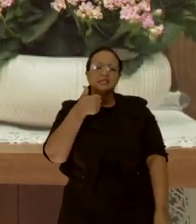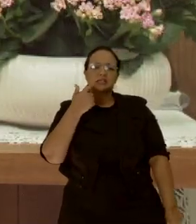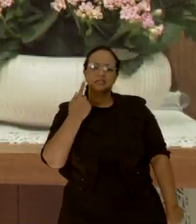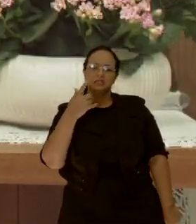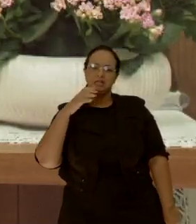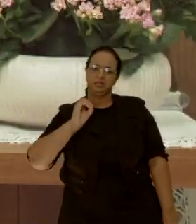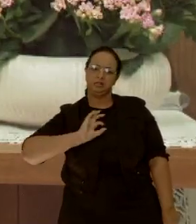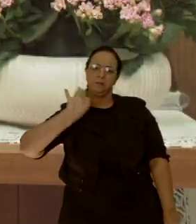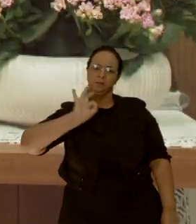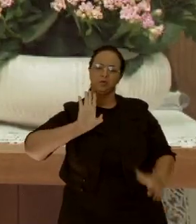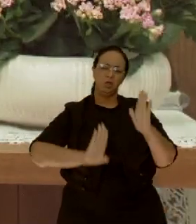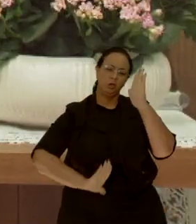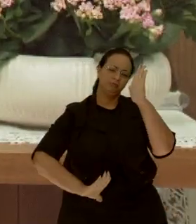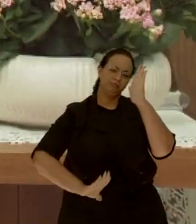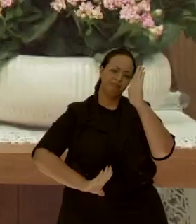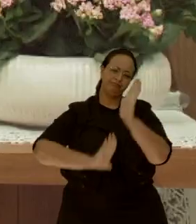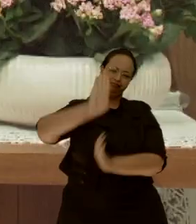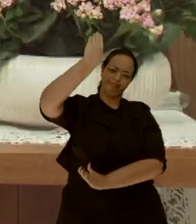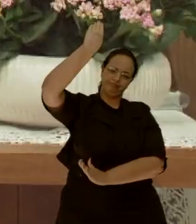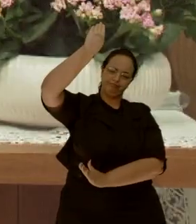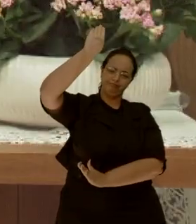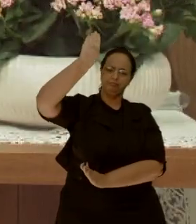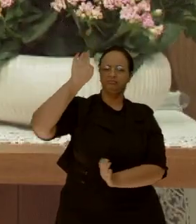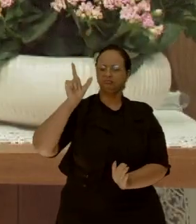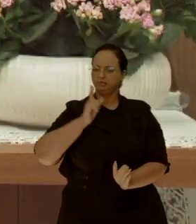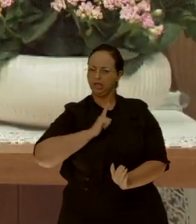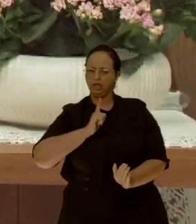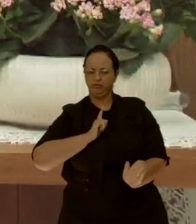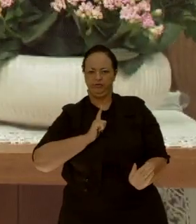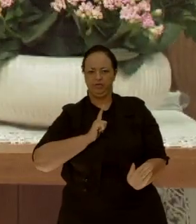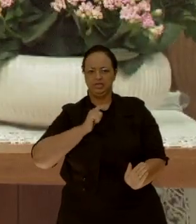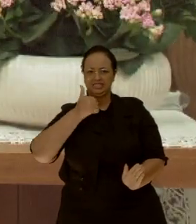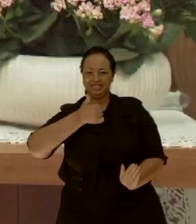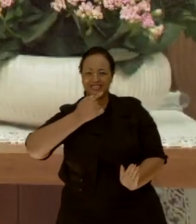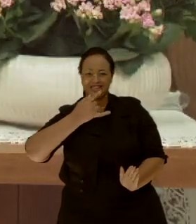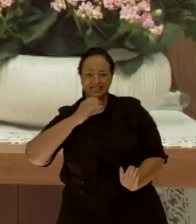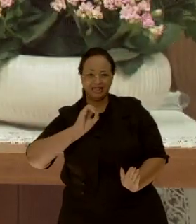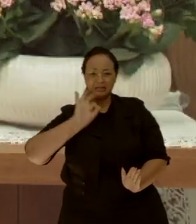170%. Nenhuma empresa